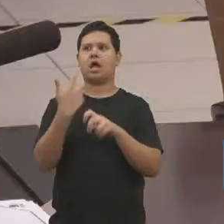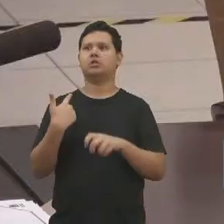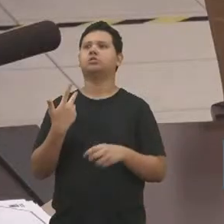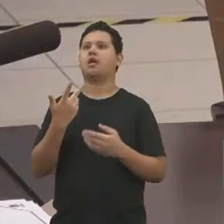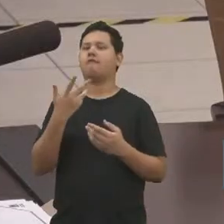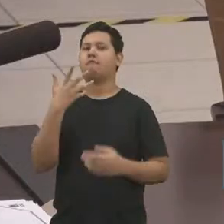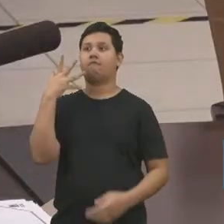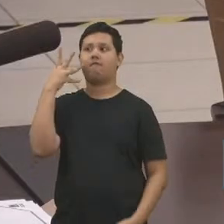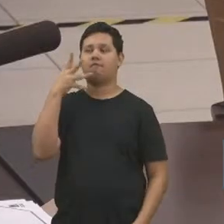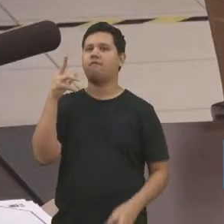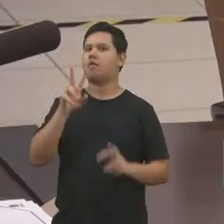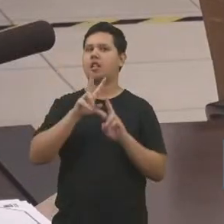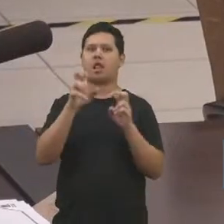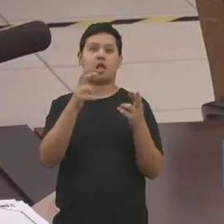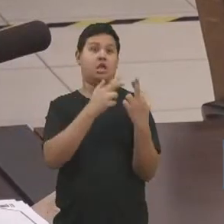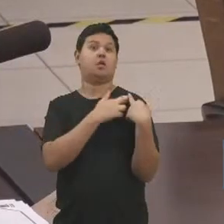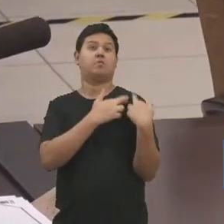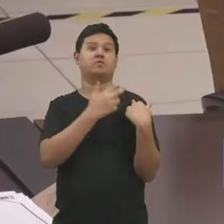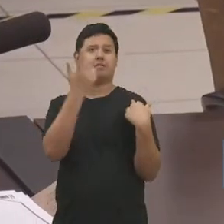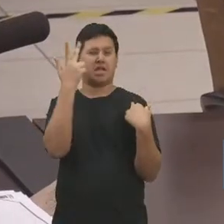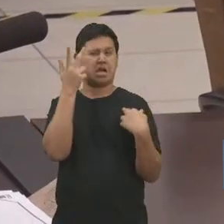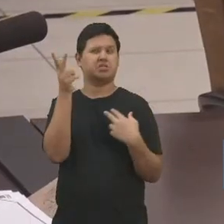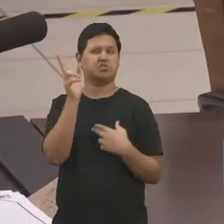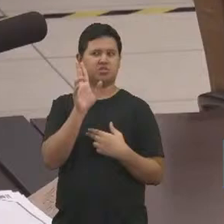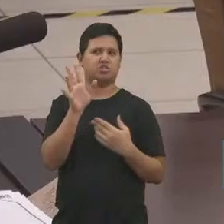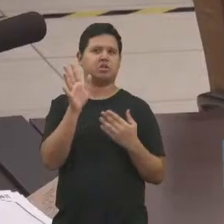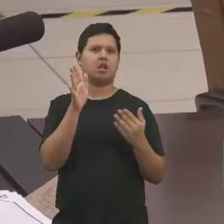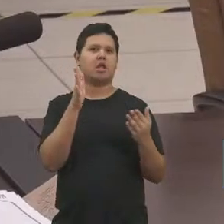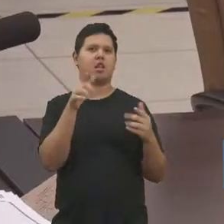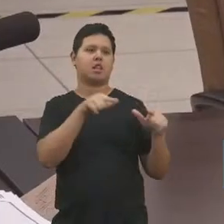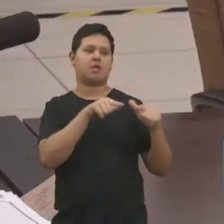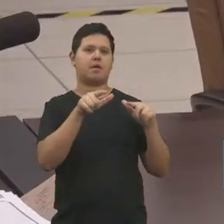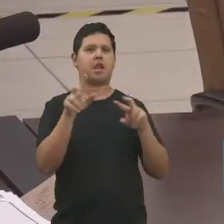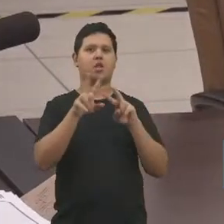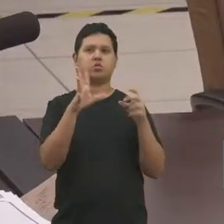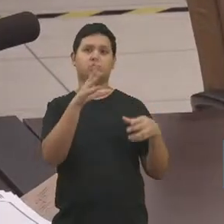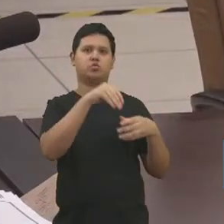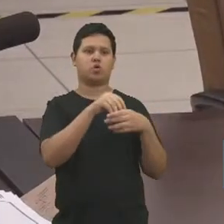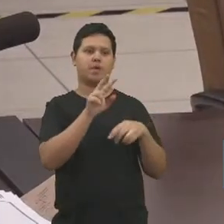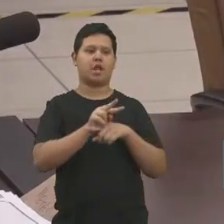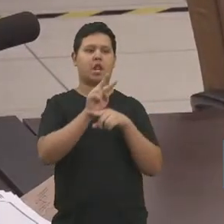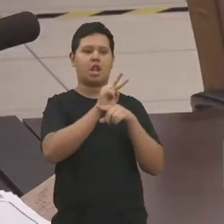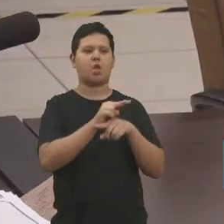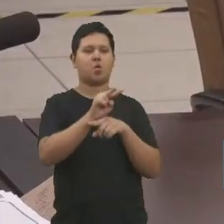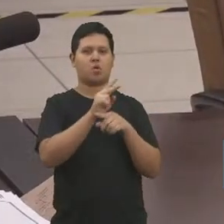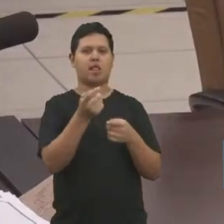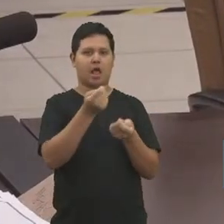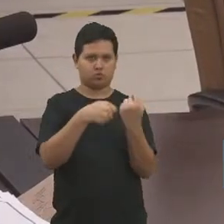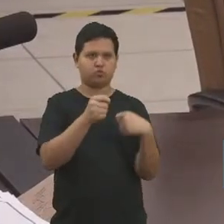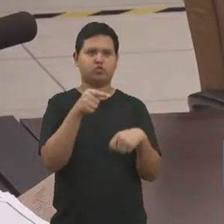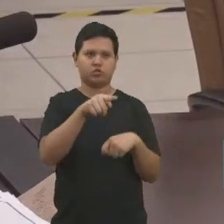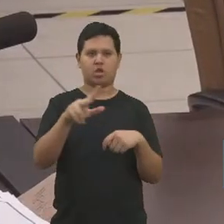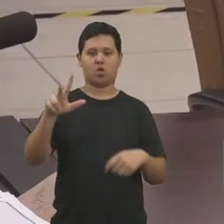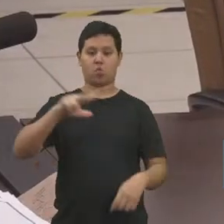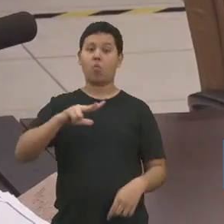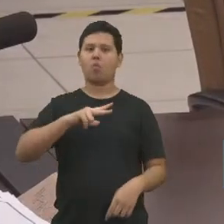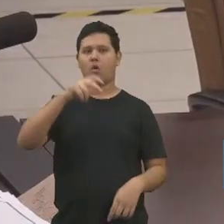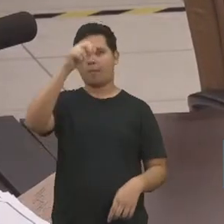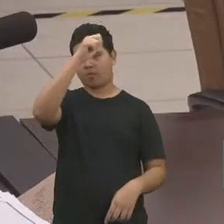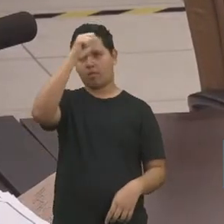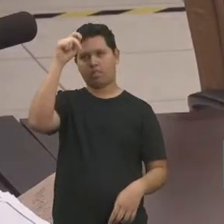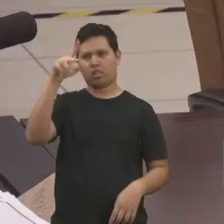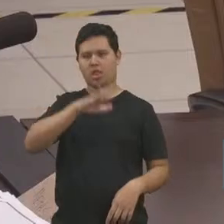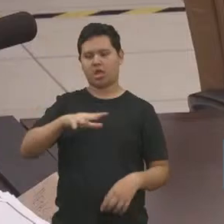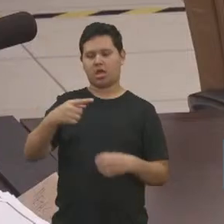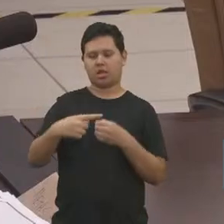conduzir a cidade, nas condições que a gente sabe que ela se encontra, né? E eu aqui exerço o meu trabalho